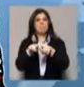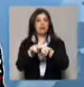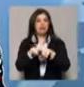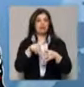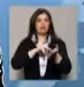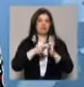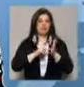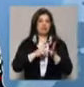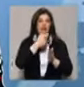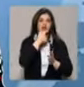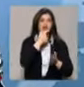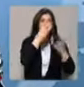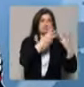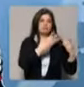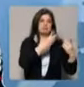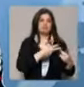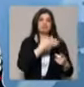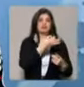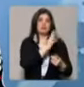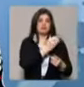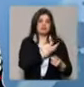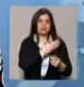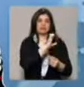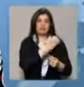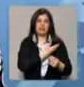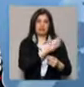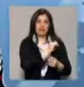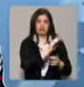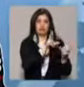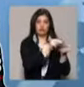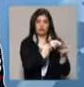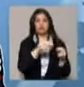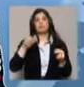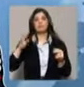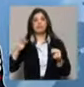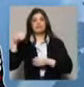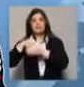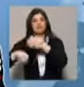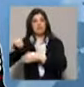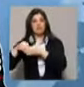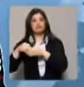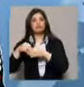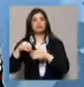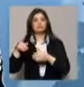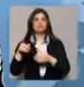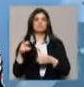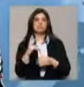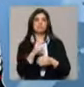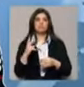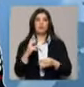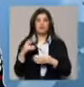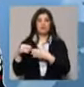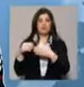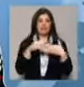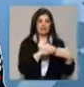PSD e os votos do CDs relativamente aos votos do partido socialista e aí parece-me que os dois líderes acabarão por